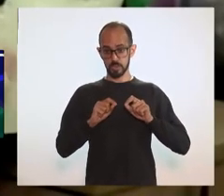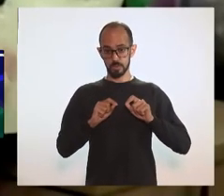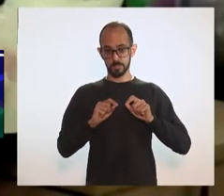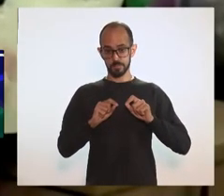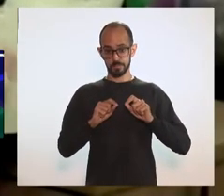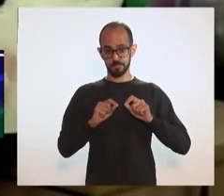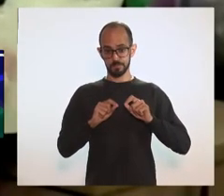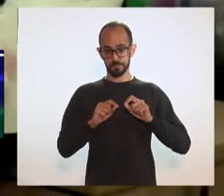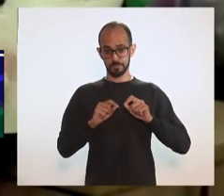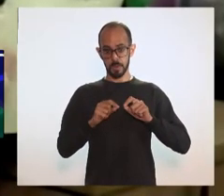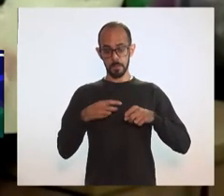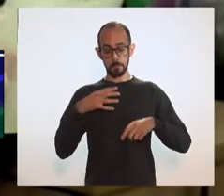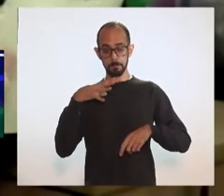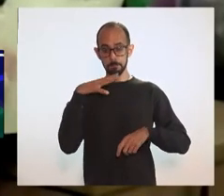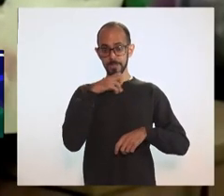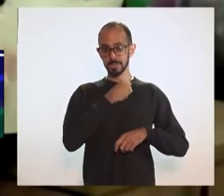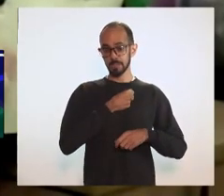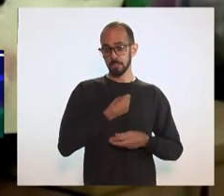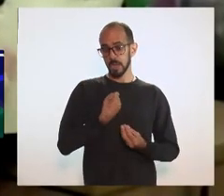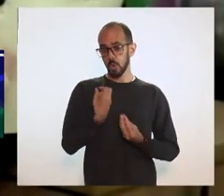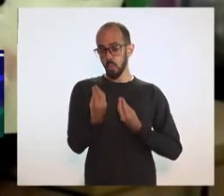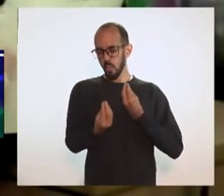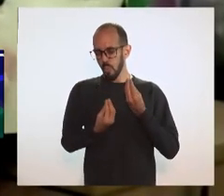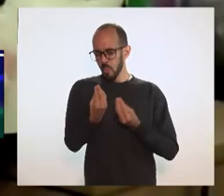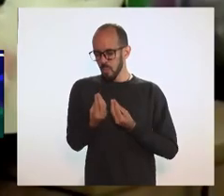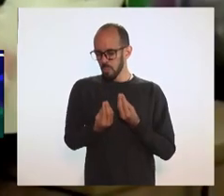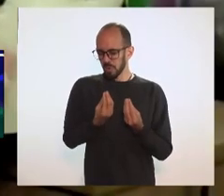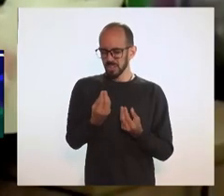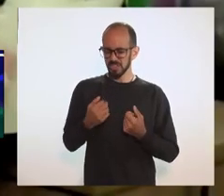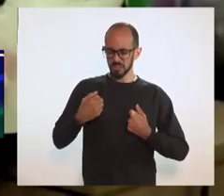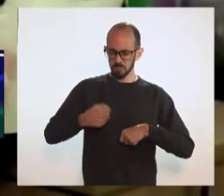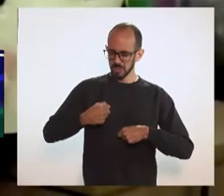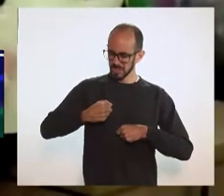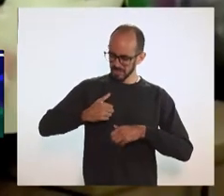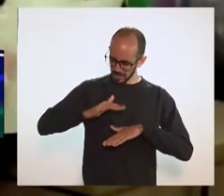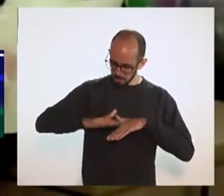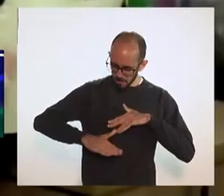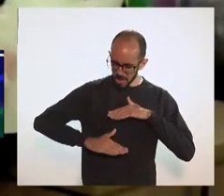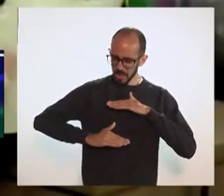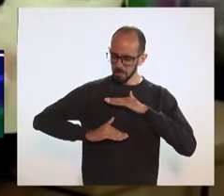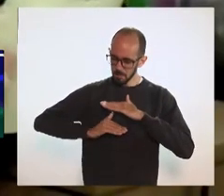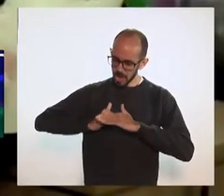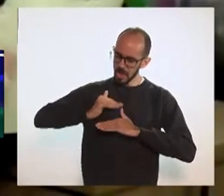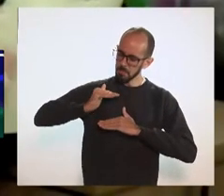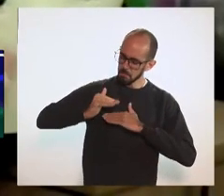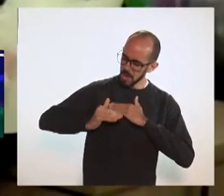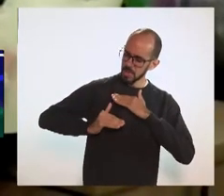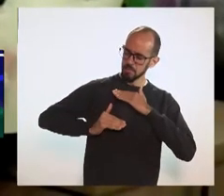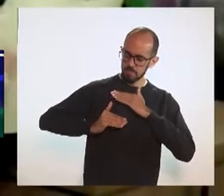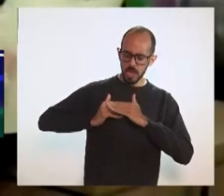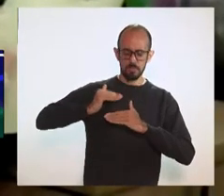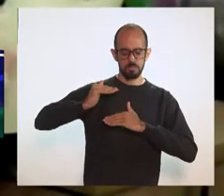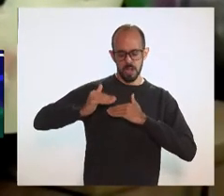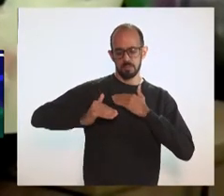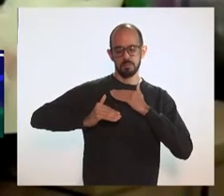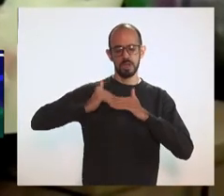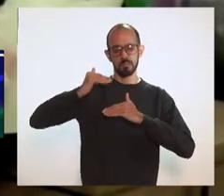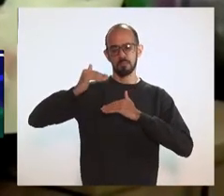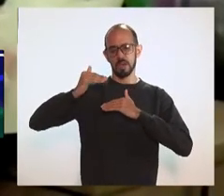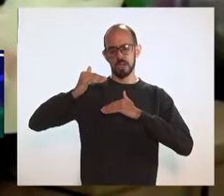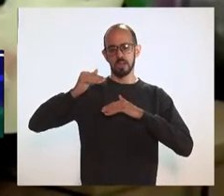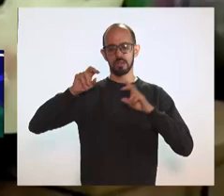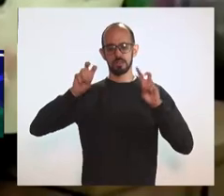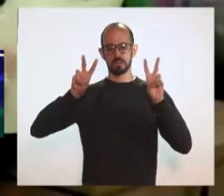o quanto a gente ainda tem que caminhar com relação e avançar com relação a esse tema.